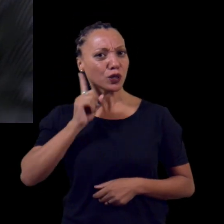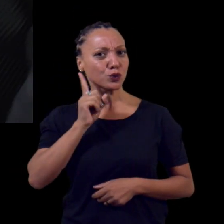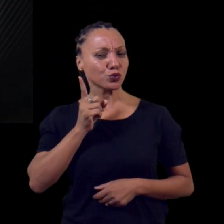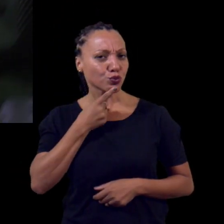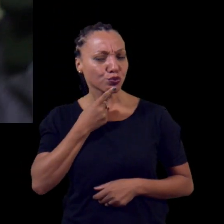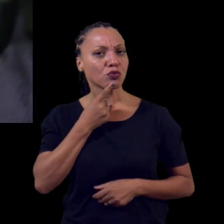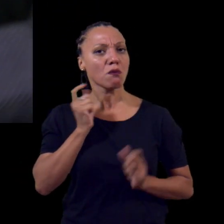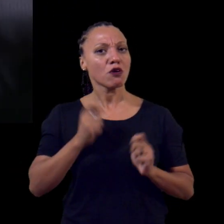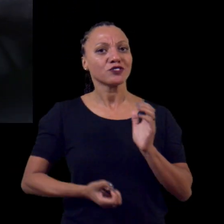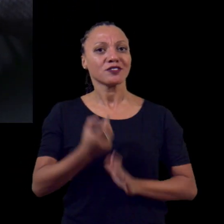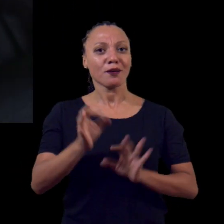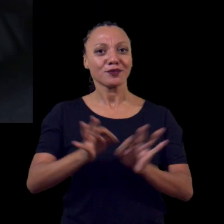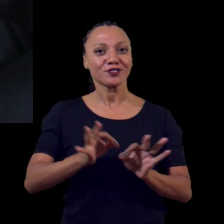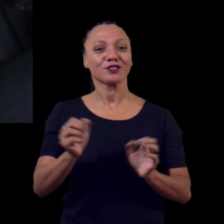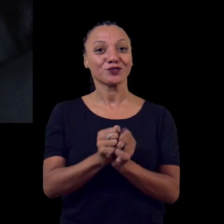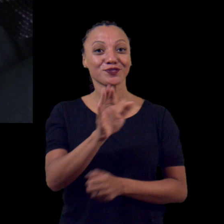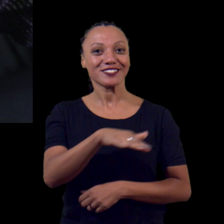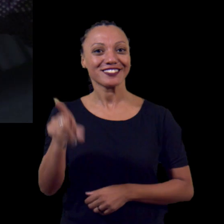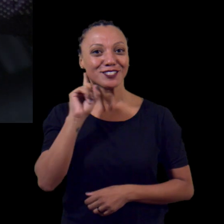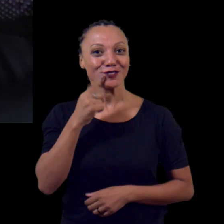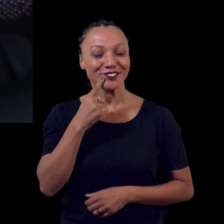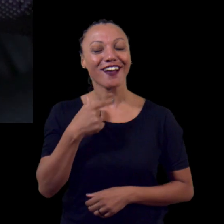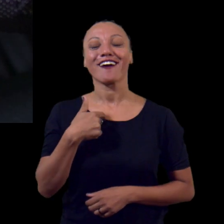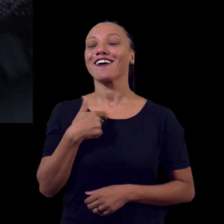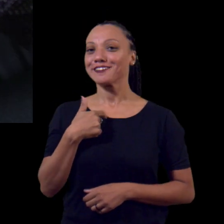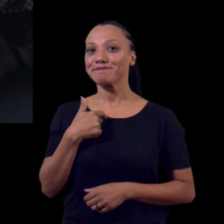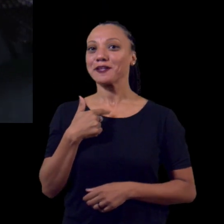percebi que, na verdade, eu tinha uma missão para cumprir.